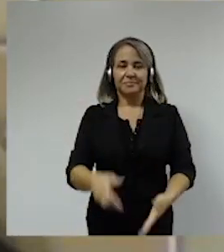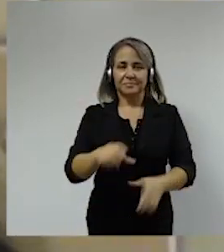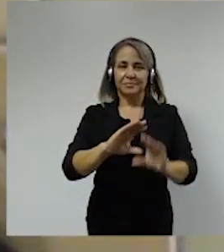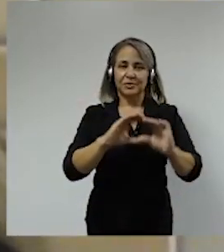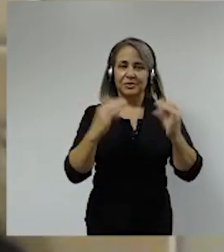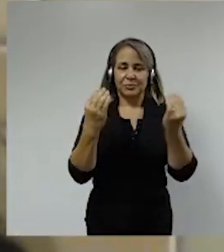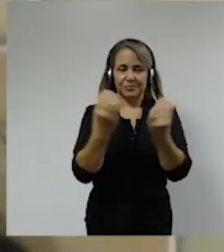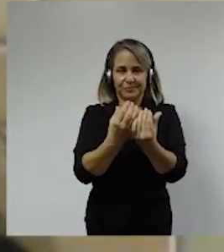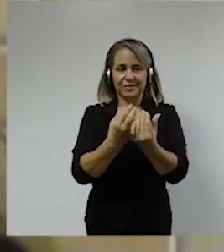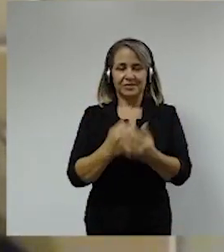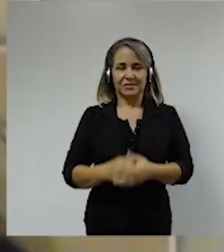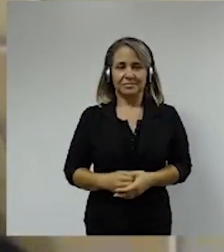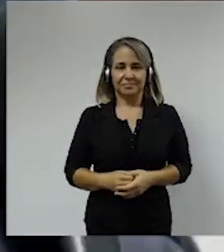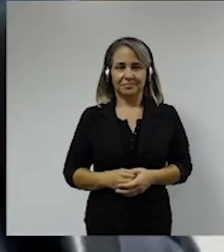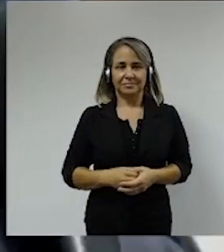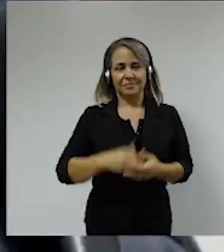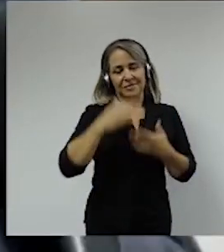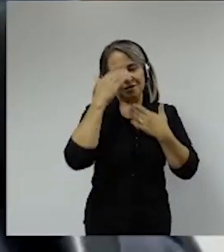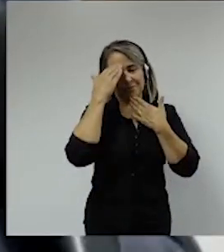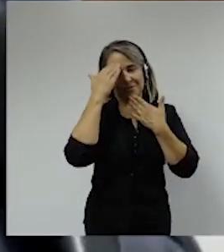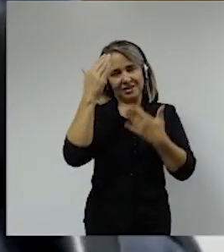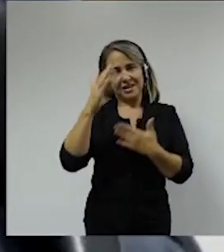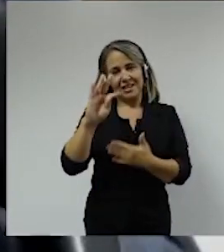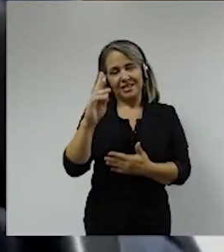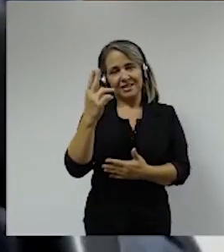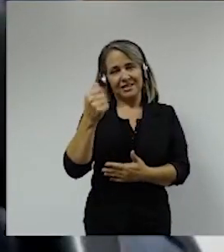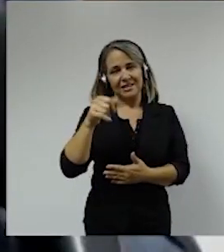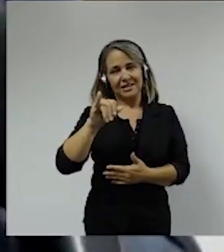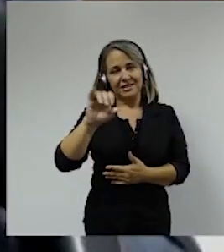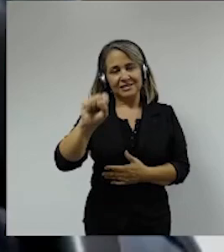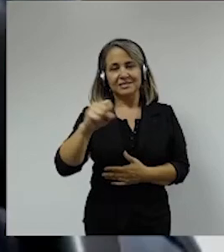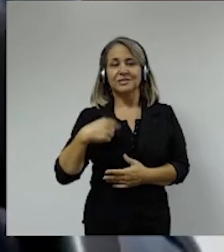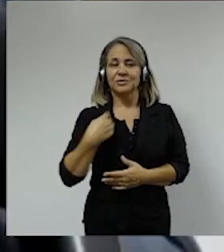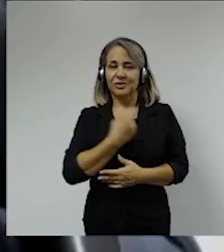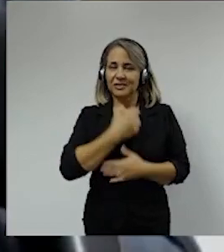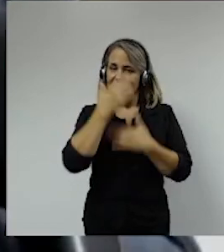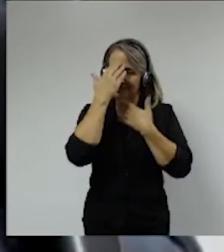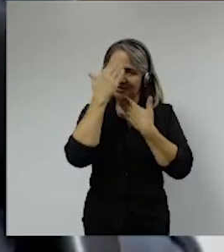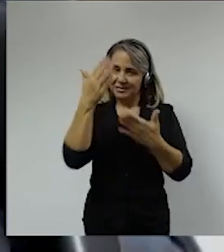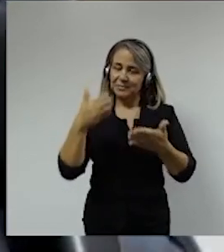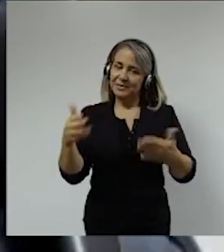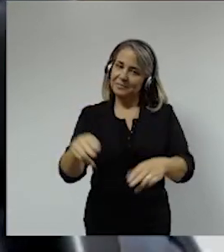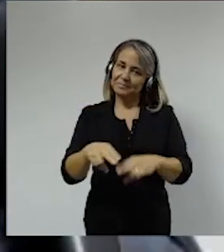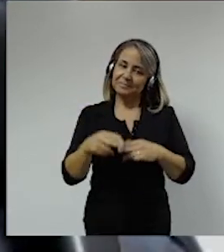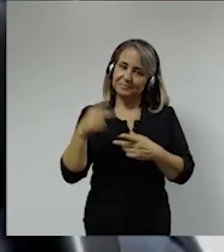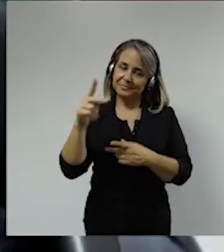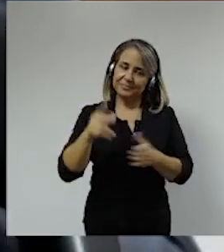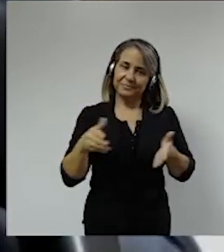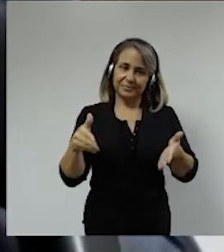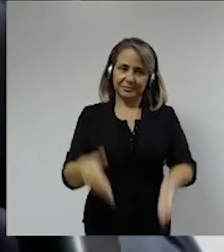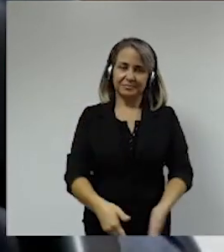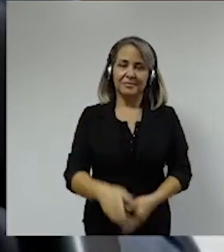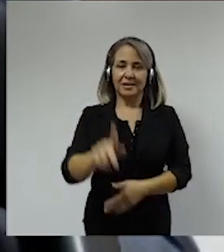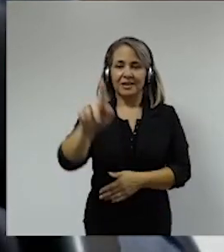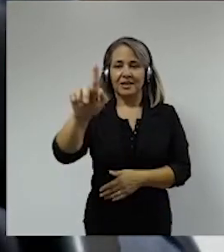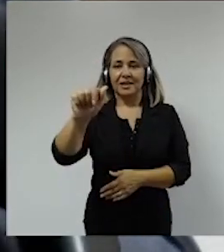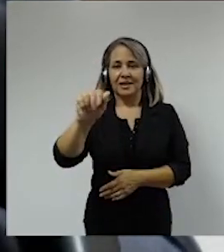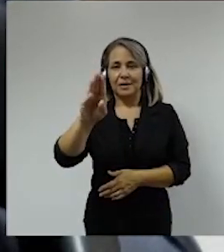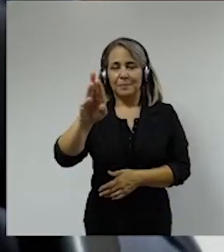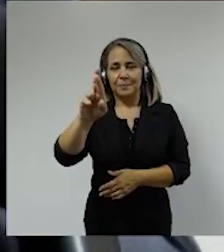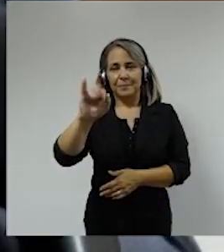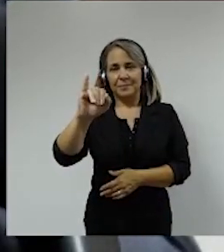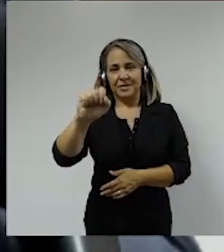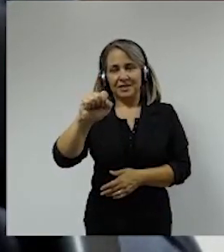congresso. Muito obrigado, doutora Thaís. Nós é que agradecemos pela sua participação. Doutor Gabriel, para suas considerações